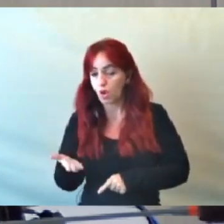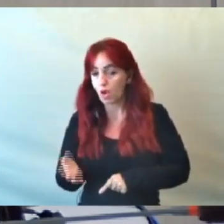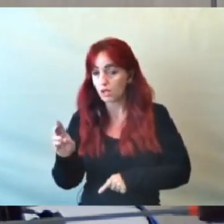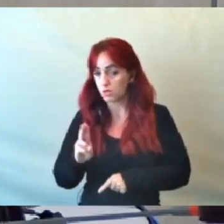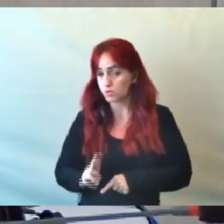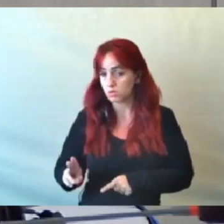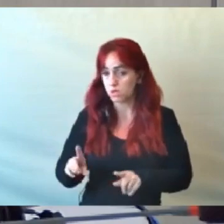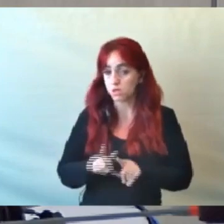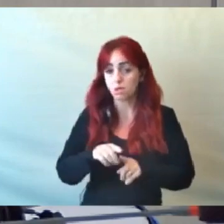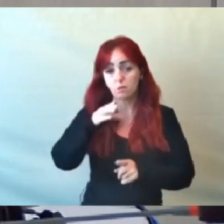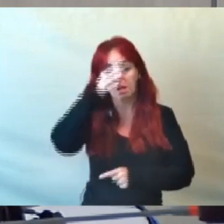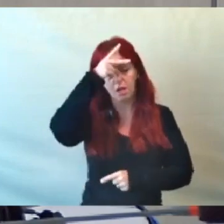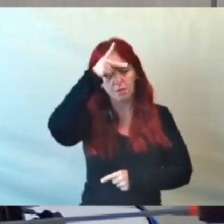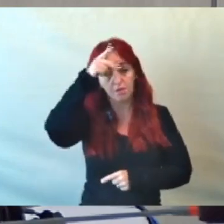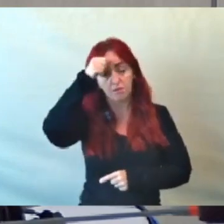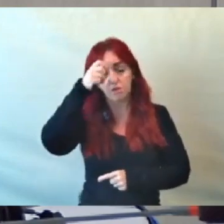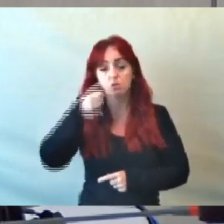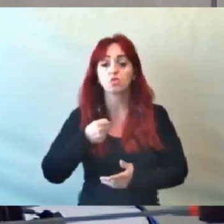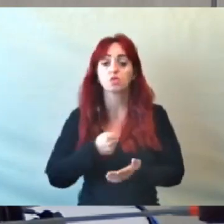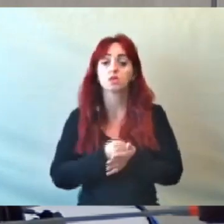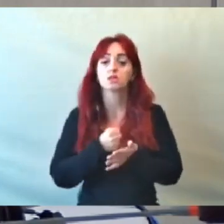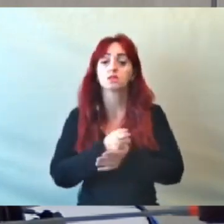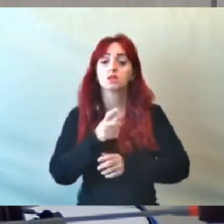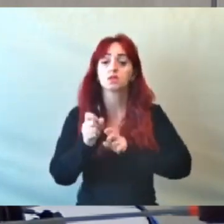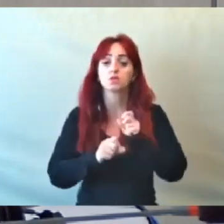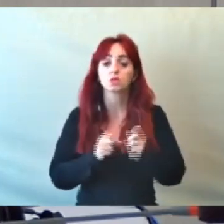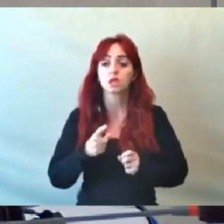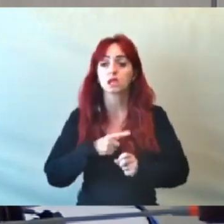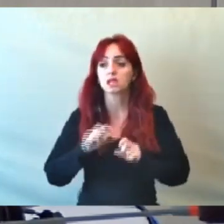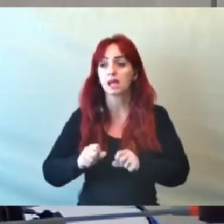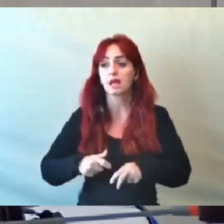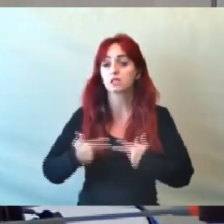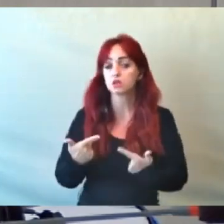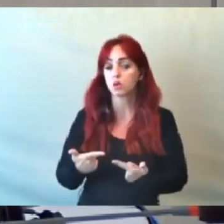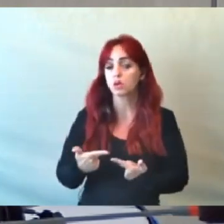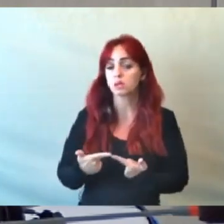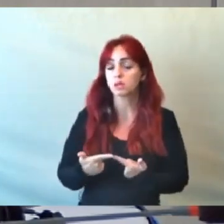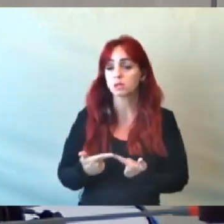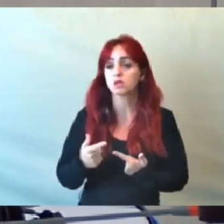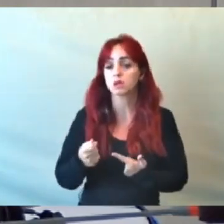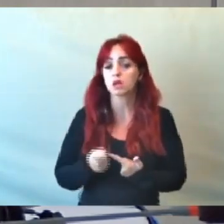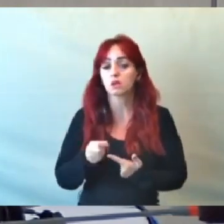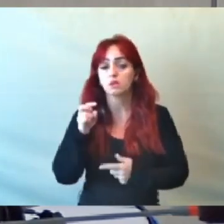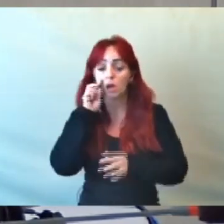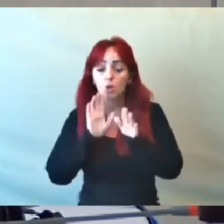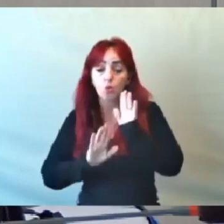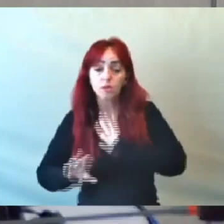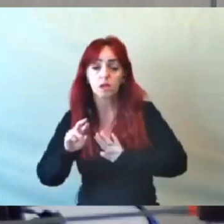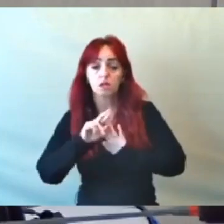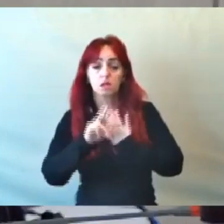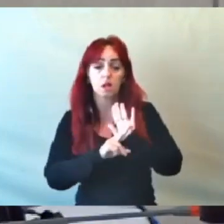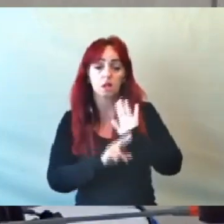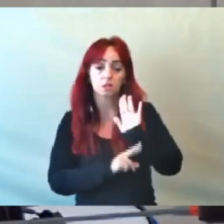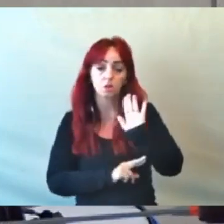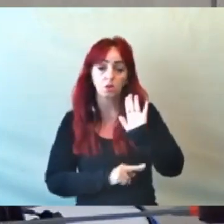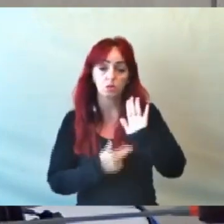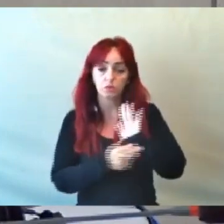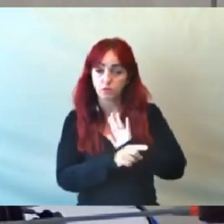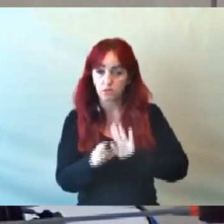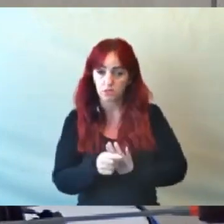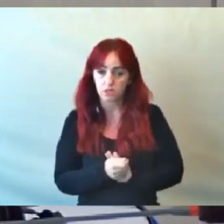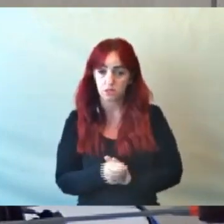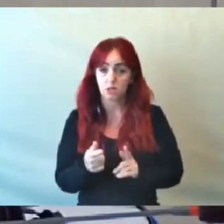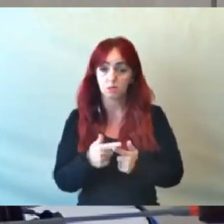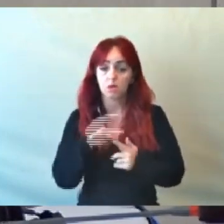em tomar ações respaldando nos relatórios dos senhores. Eles falam que estão cumprindo os relatórios, mas